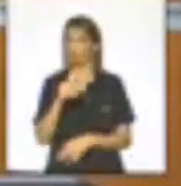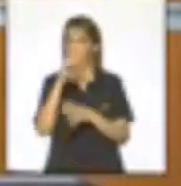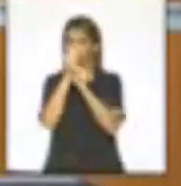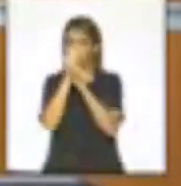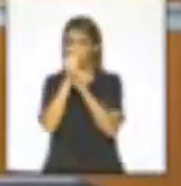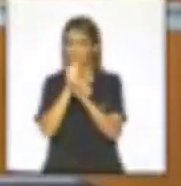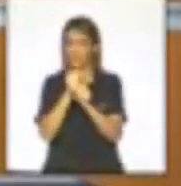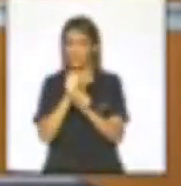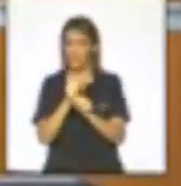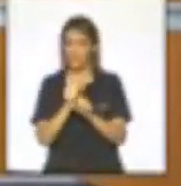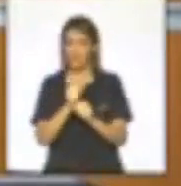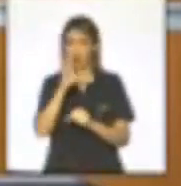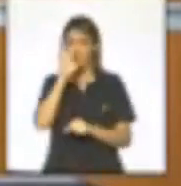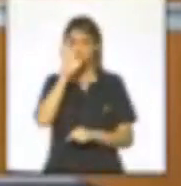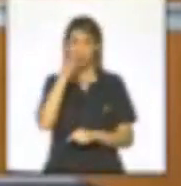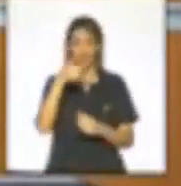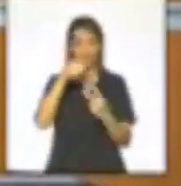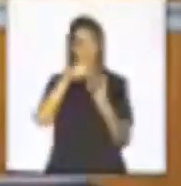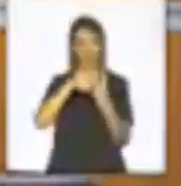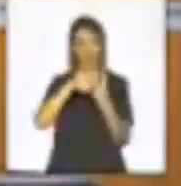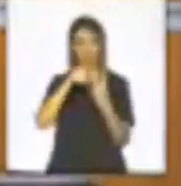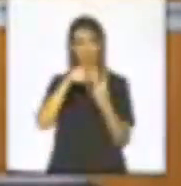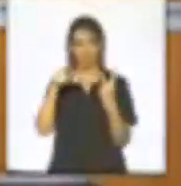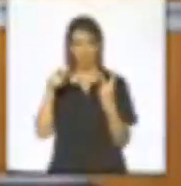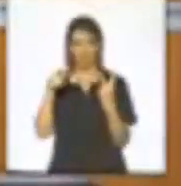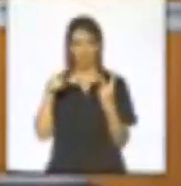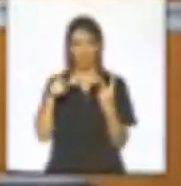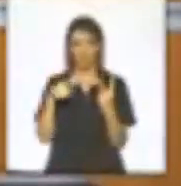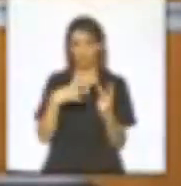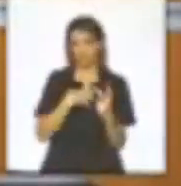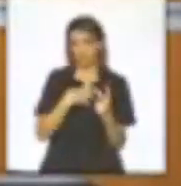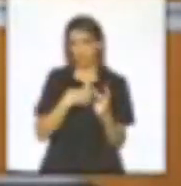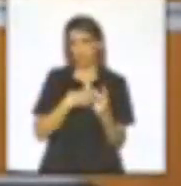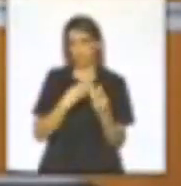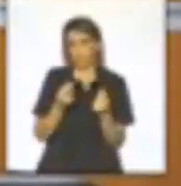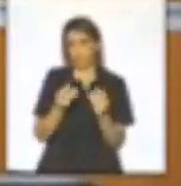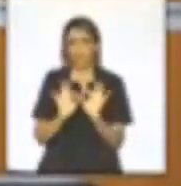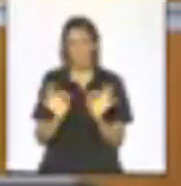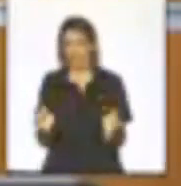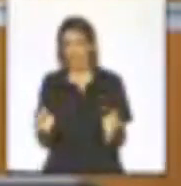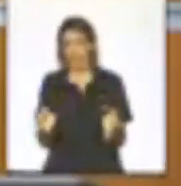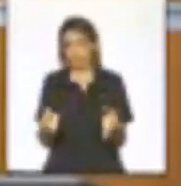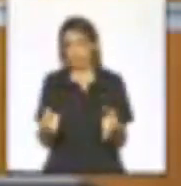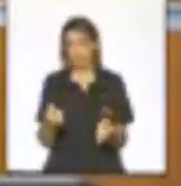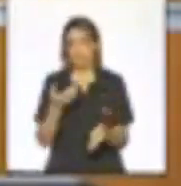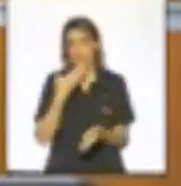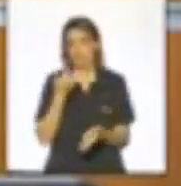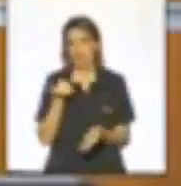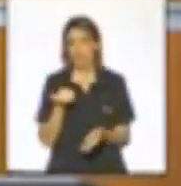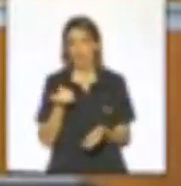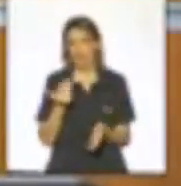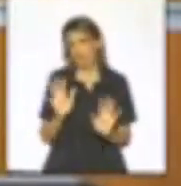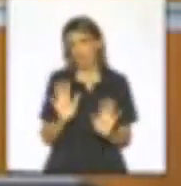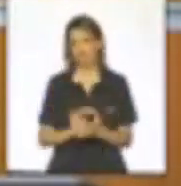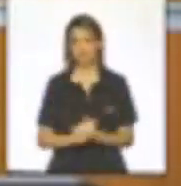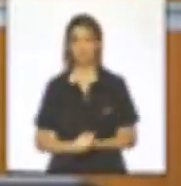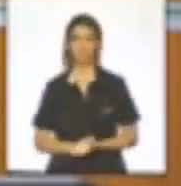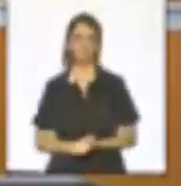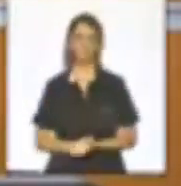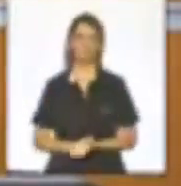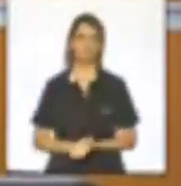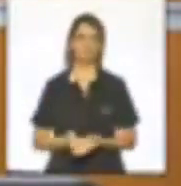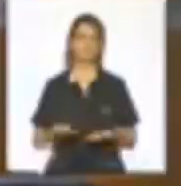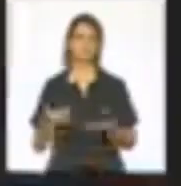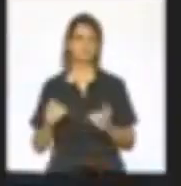tentar resolver essa raiz quadrada, tá? Do modo que você achar mais fácil, tá bom? Então, vamos à tela.